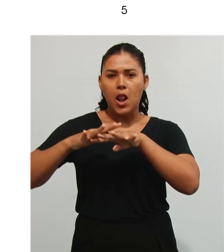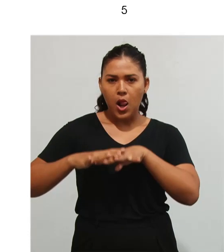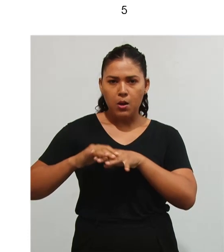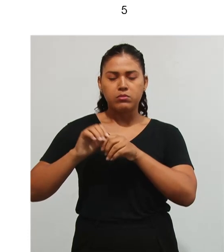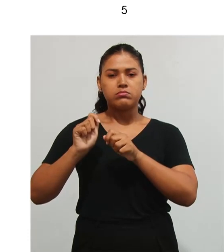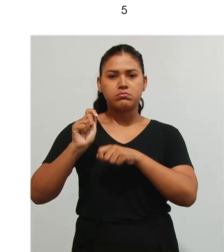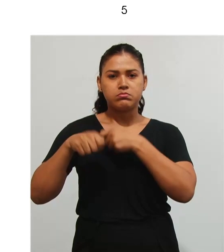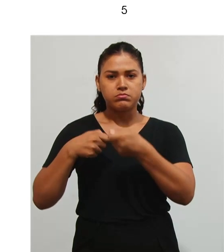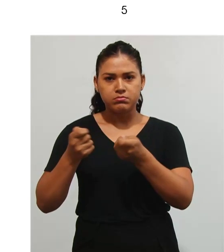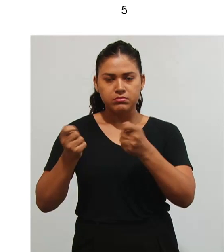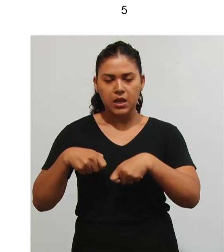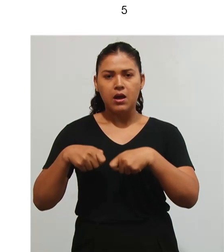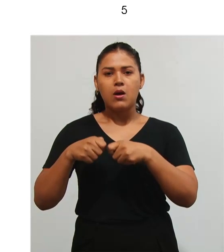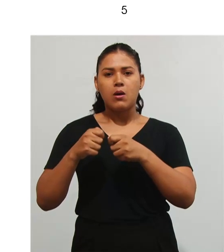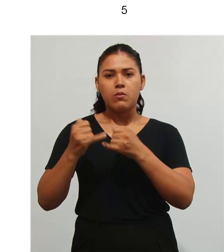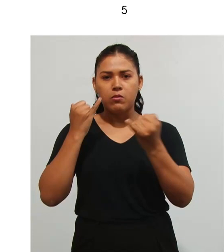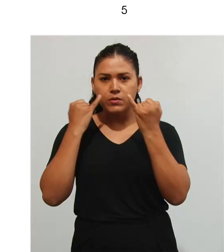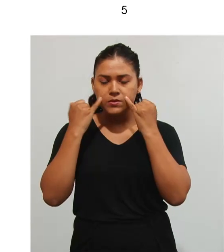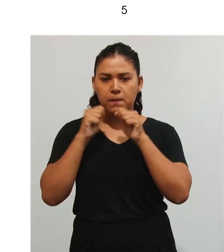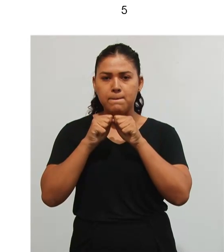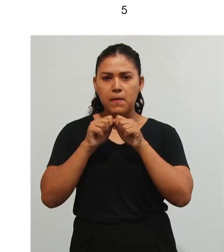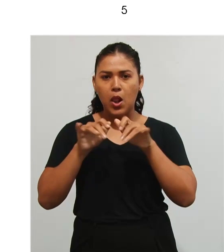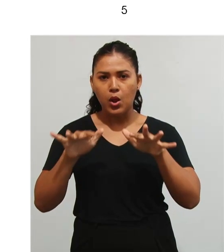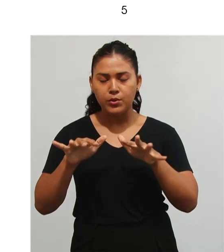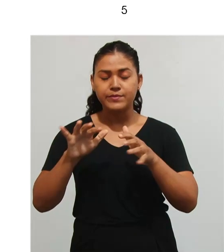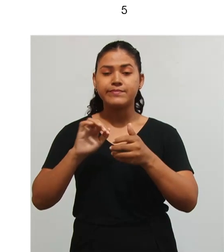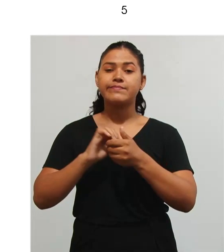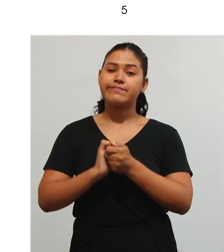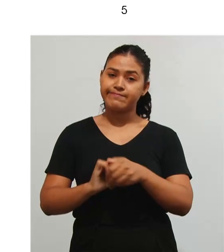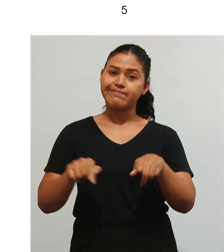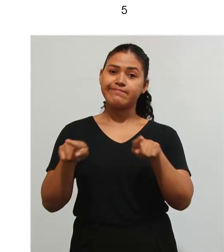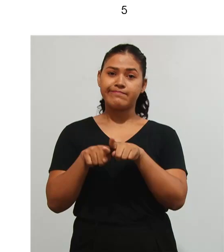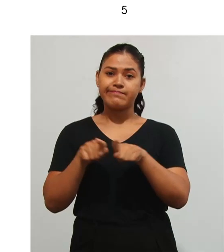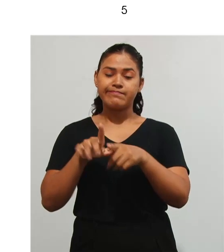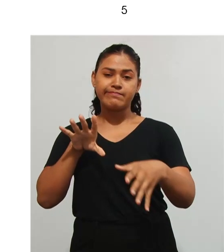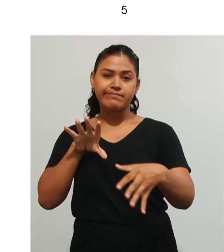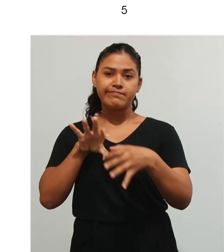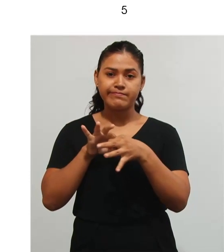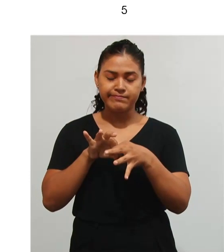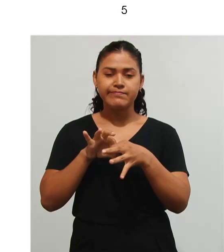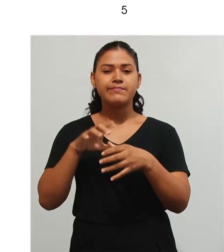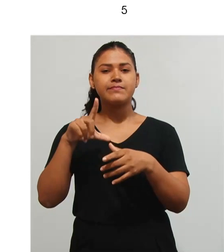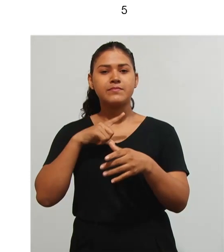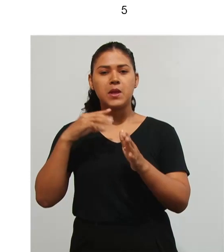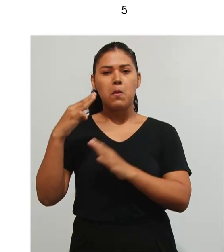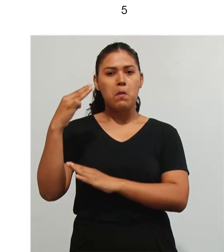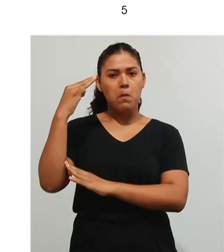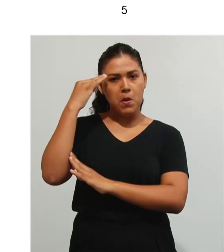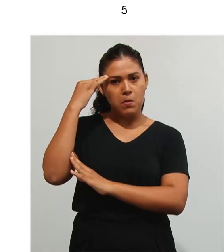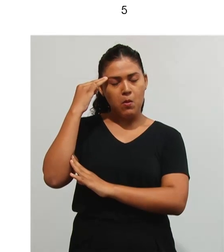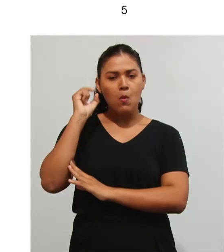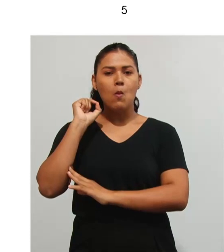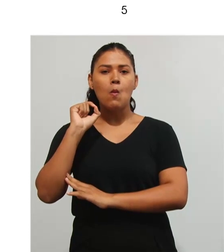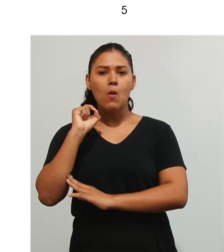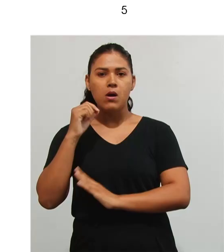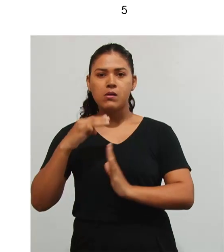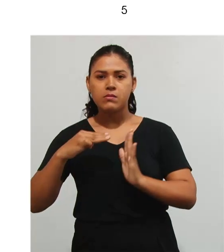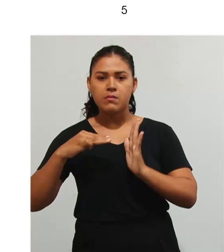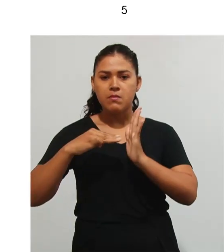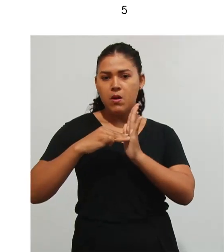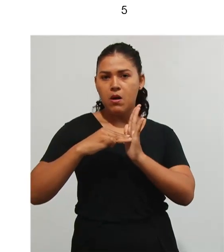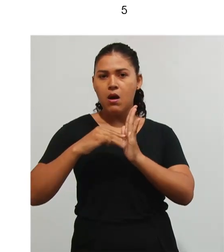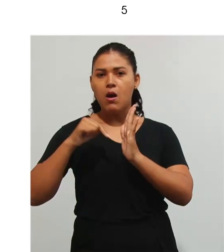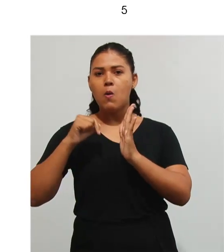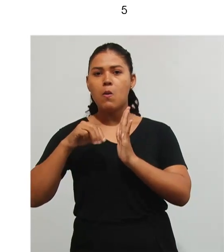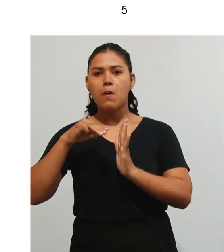matemáticos. Além disso, em conjunto aí com o processador, nós temos as memórias, que possuem a